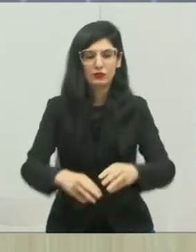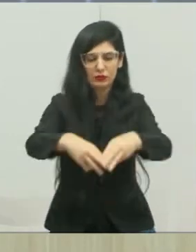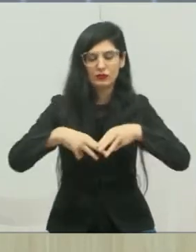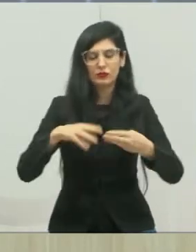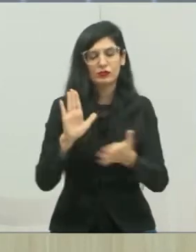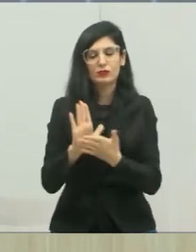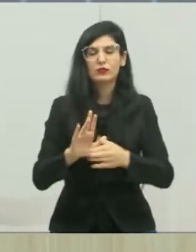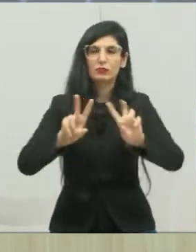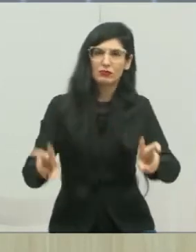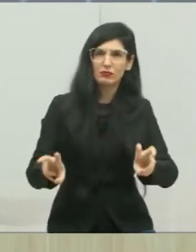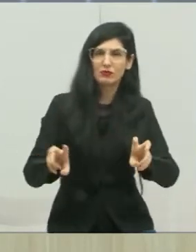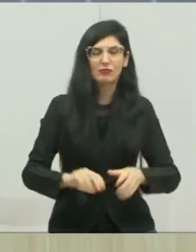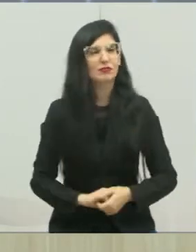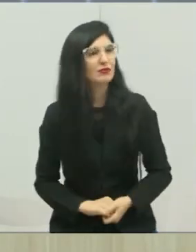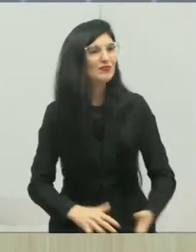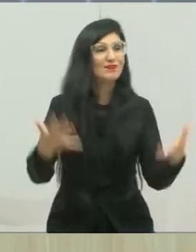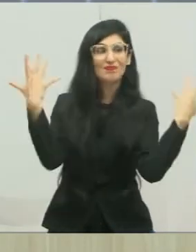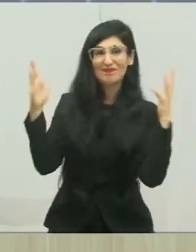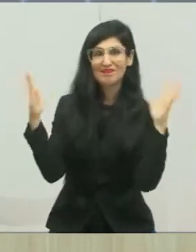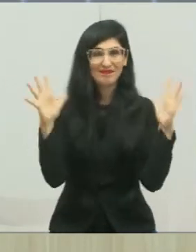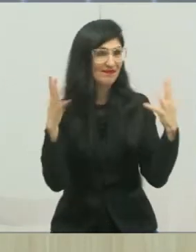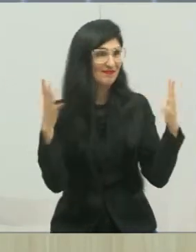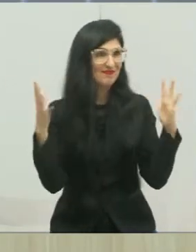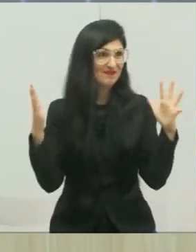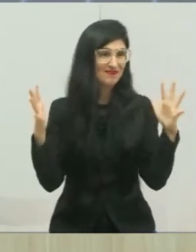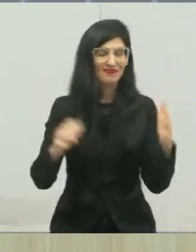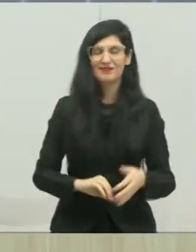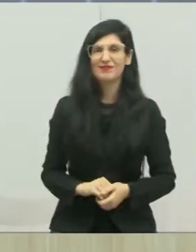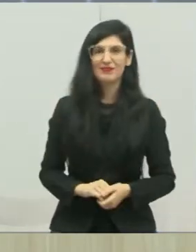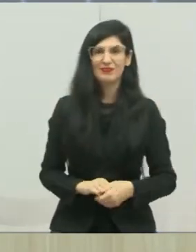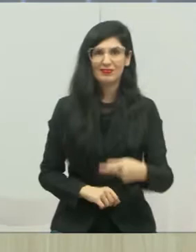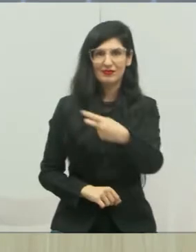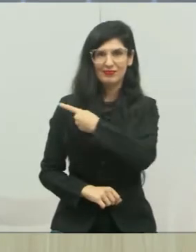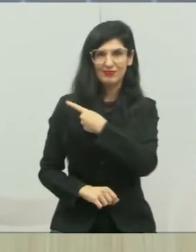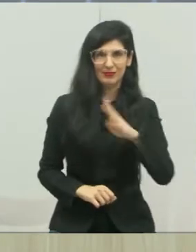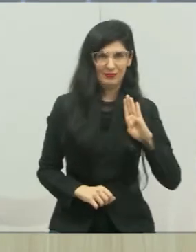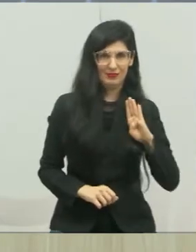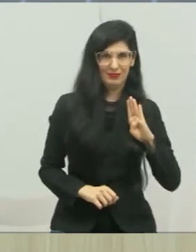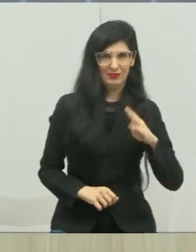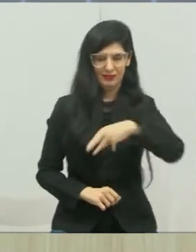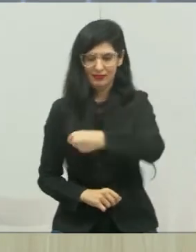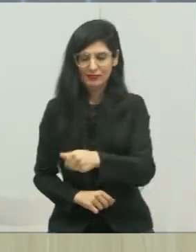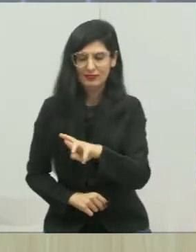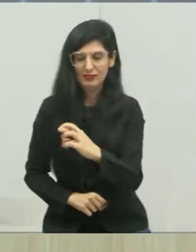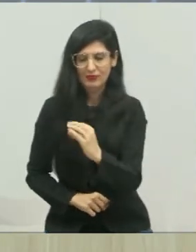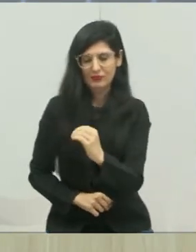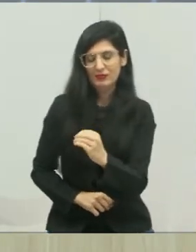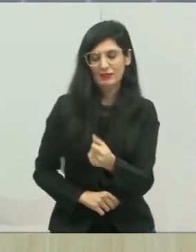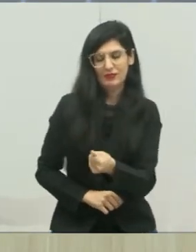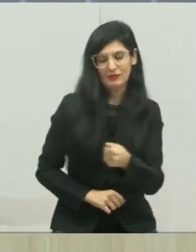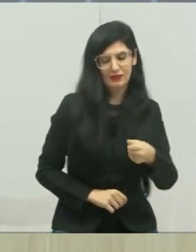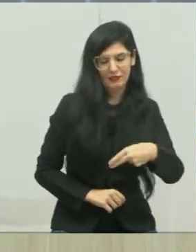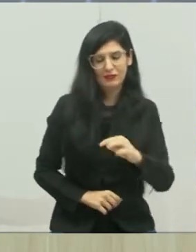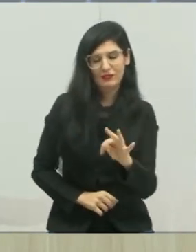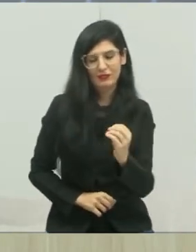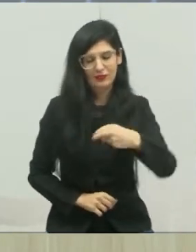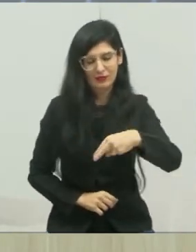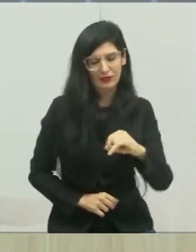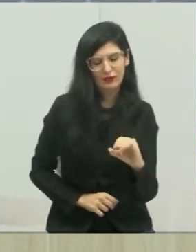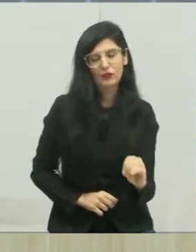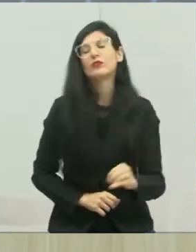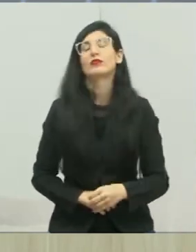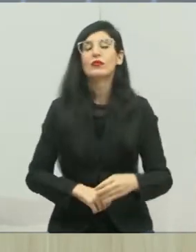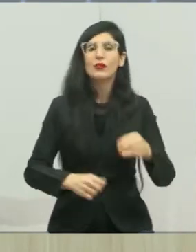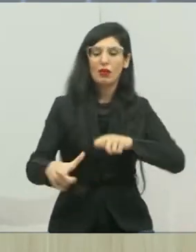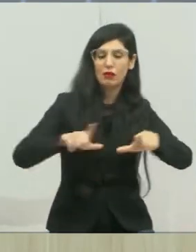Moção de congratulações e aplausos ao presbítero Marco Antônio Pereira Fernandes, dirigente da